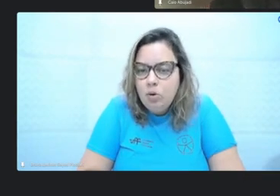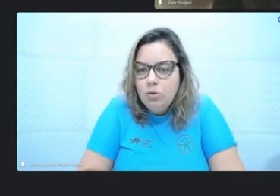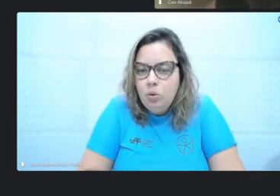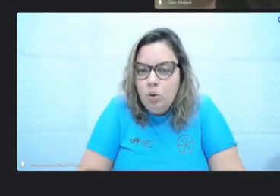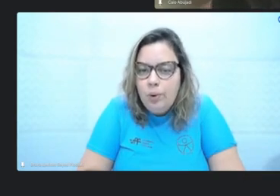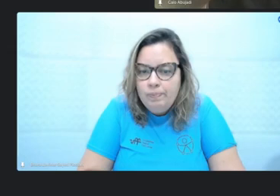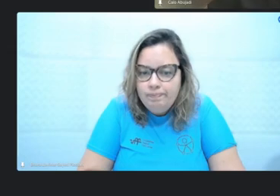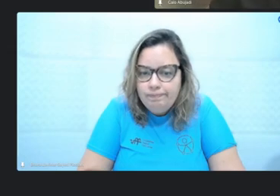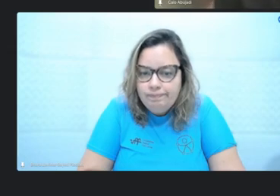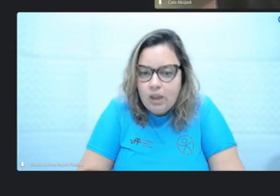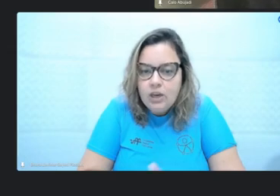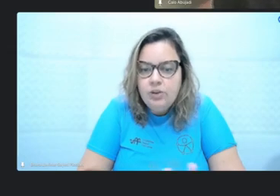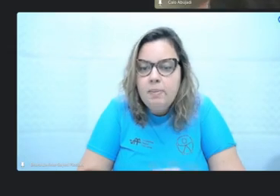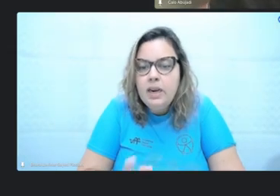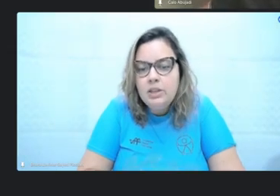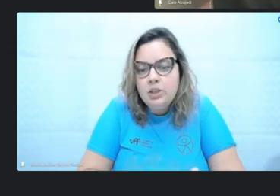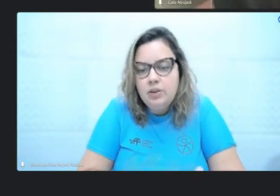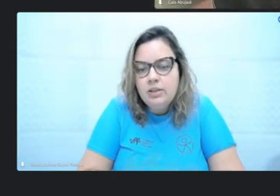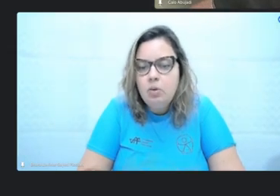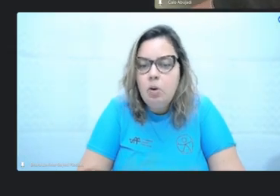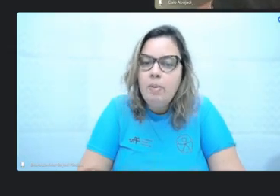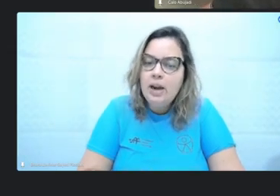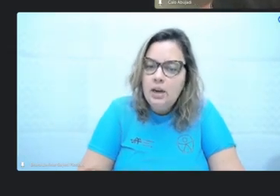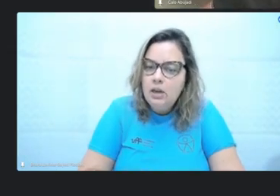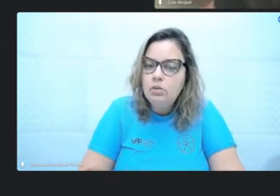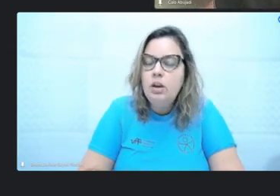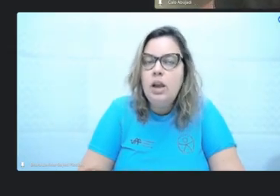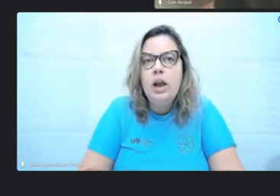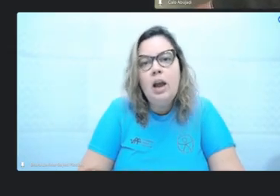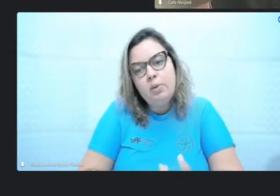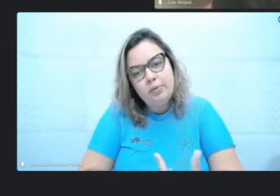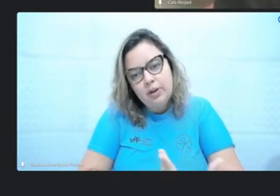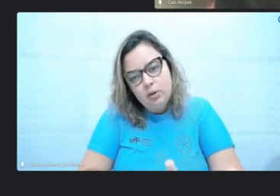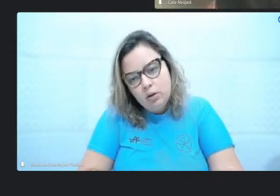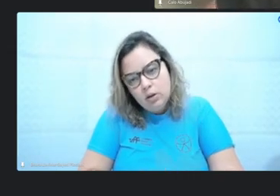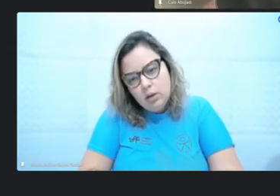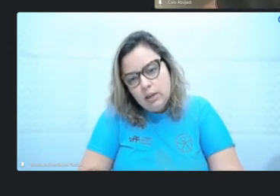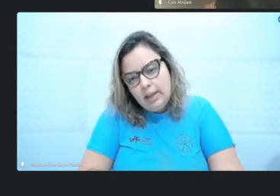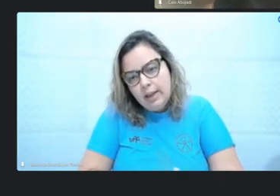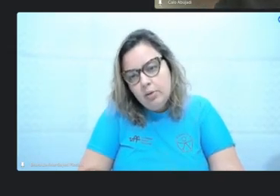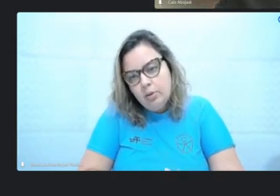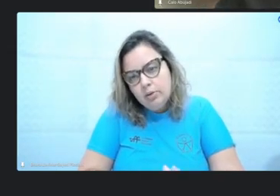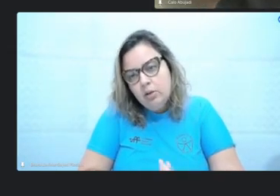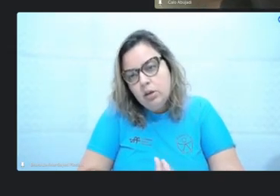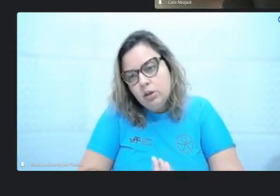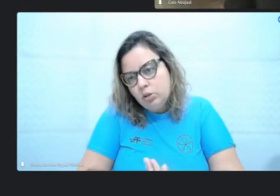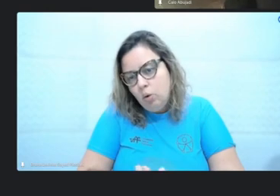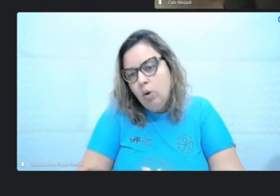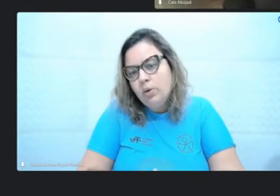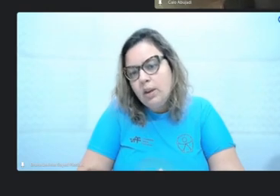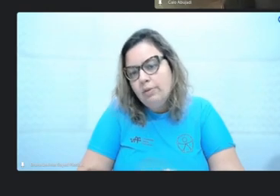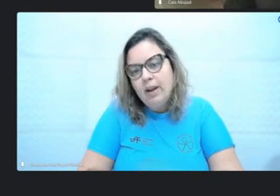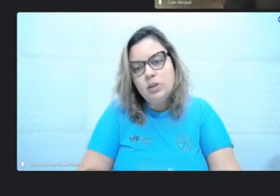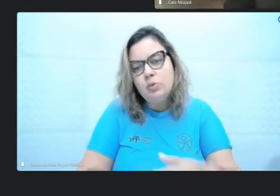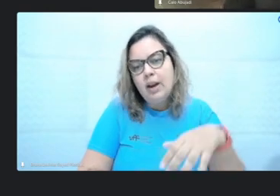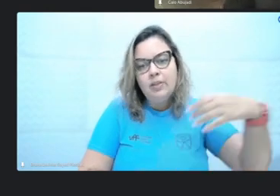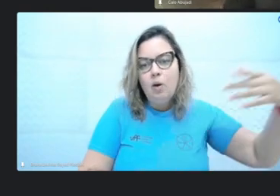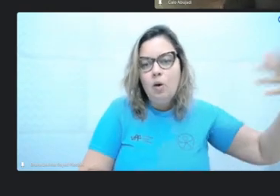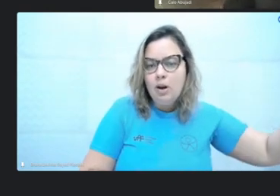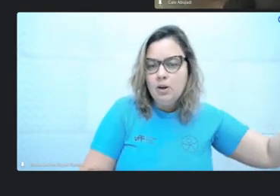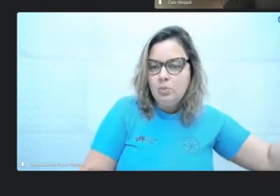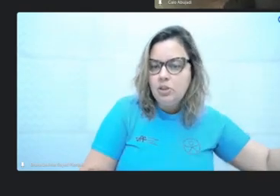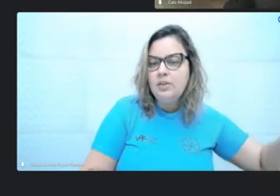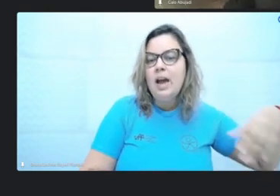vê muito as famílias, às vezes, se comparando, né? Ah, meu filho tá no transtorno e faz